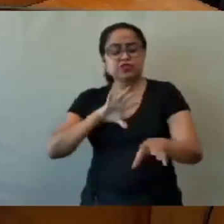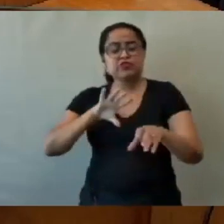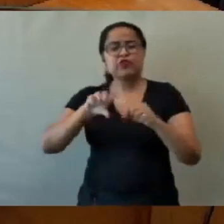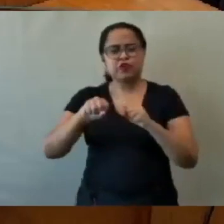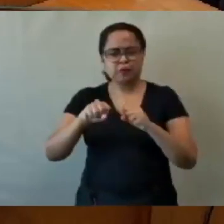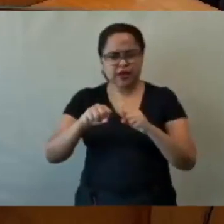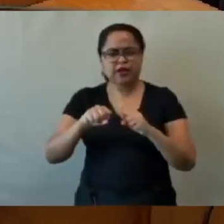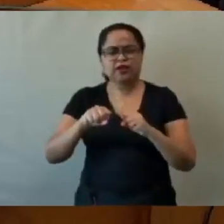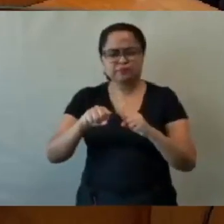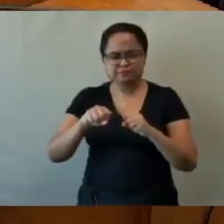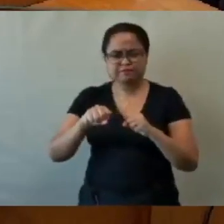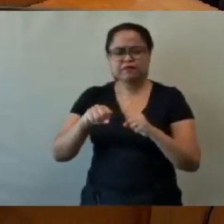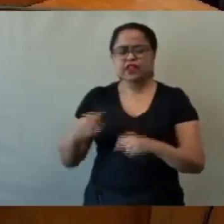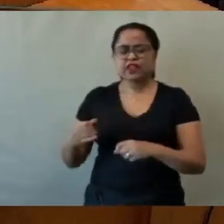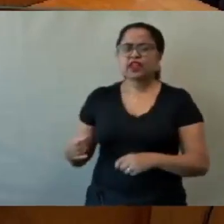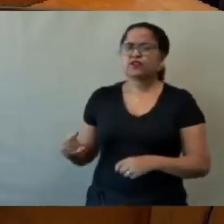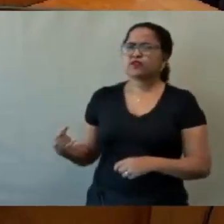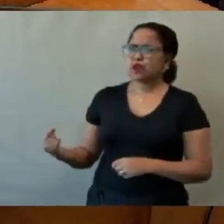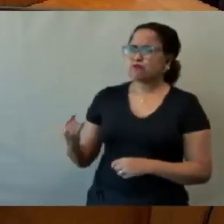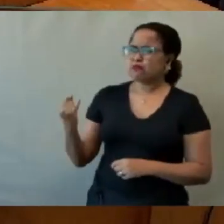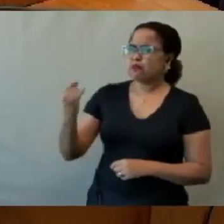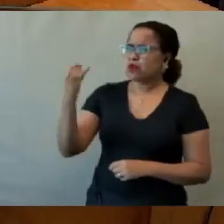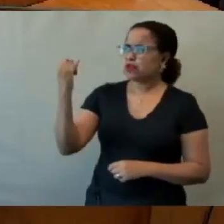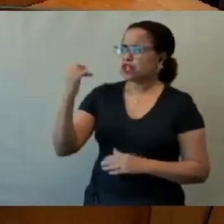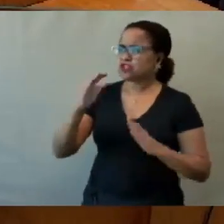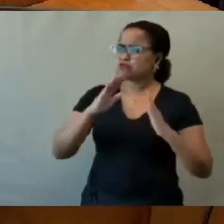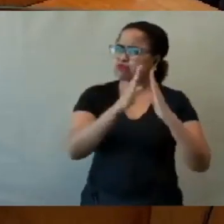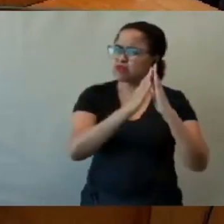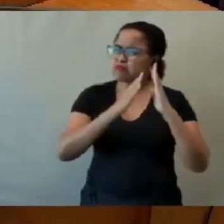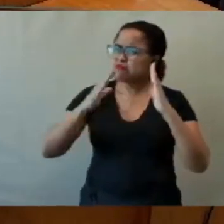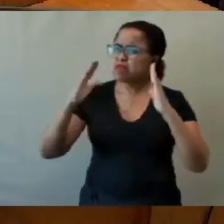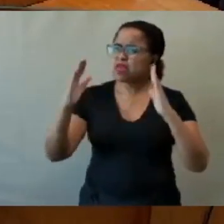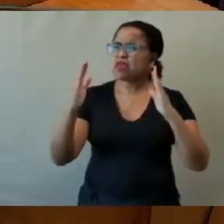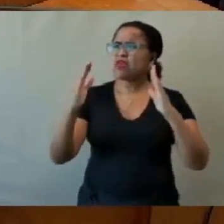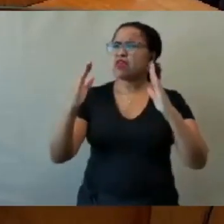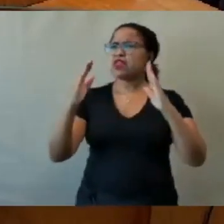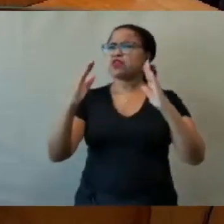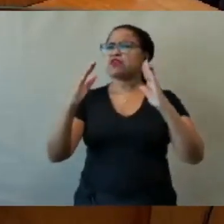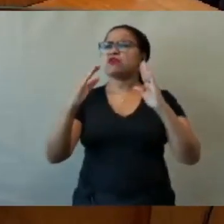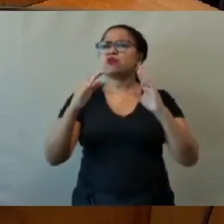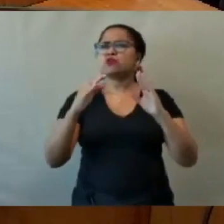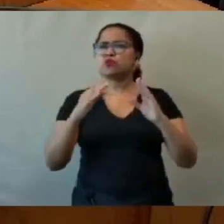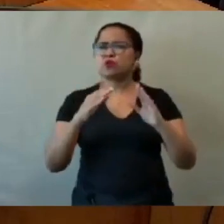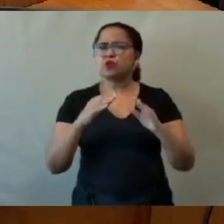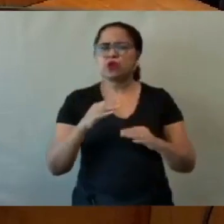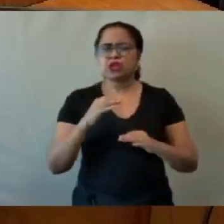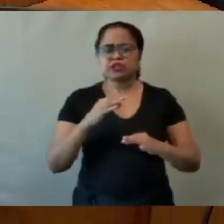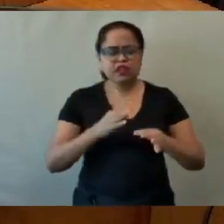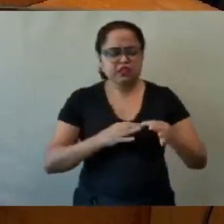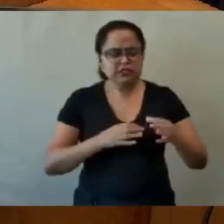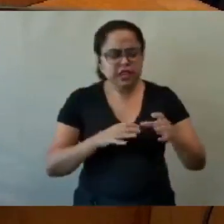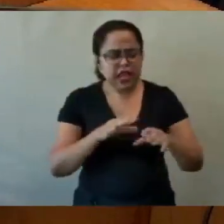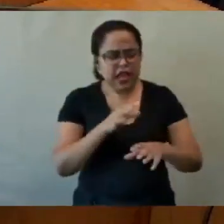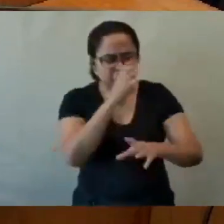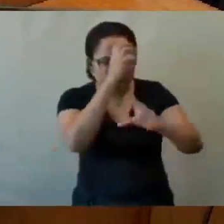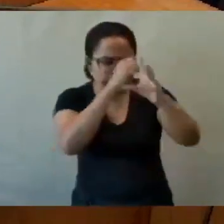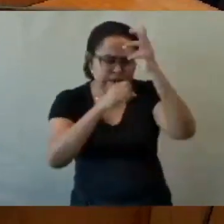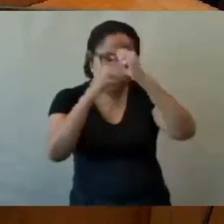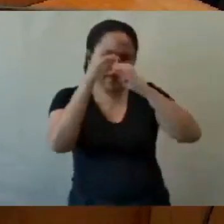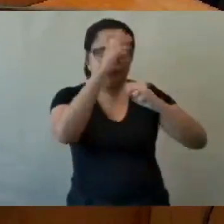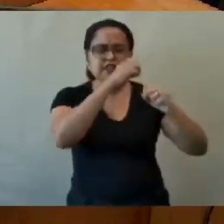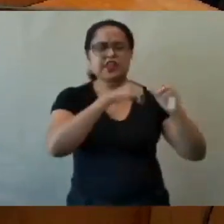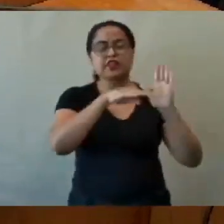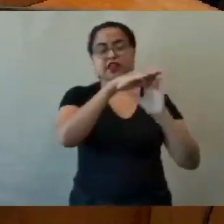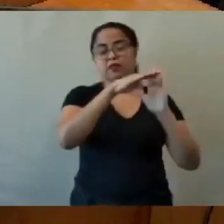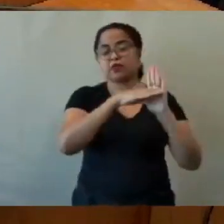eles deram para aquele tempo que eles passaram no programa. Então, é um programa que realmente transformou muitas vidas, vem transformando. Mas não existia